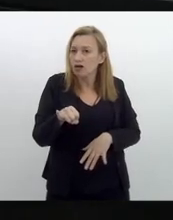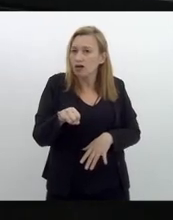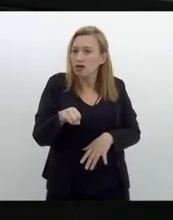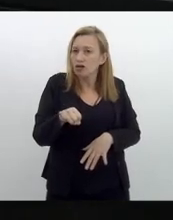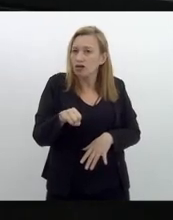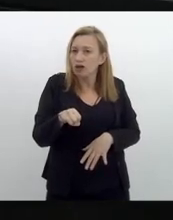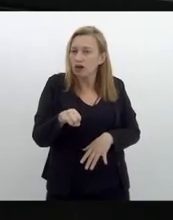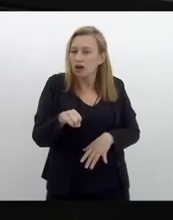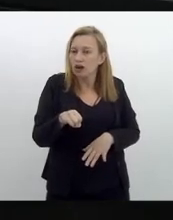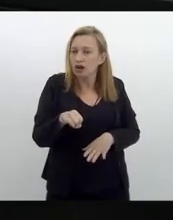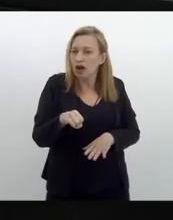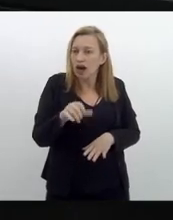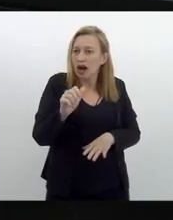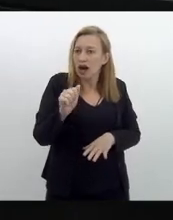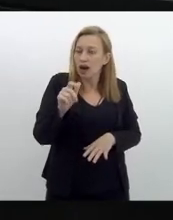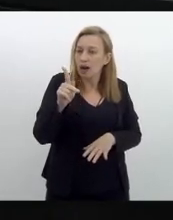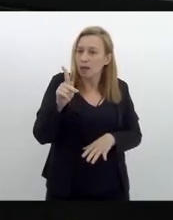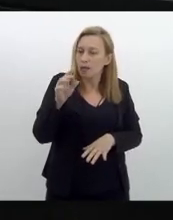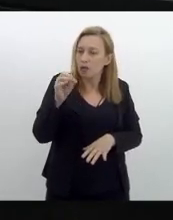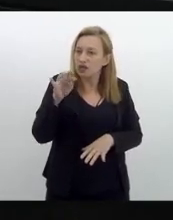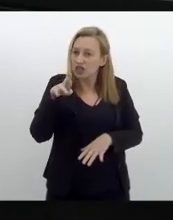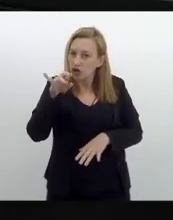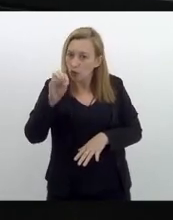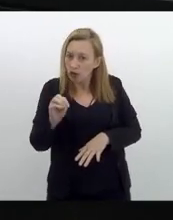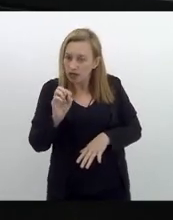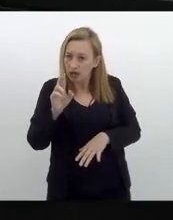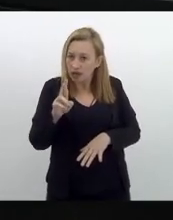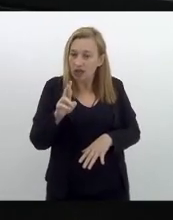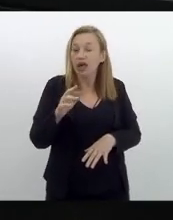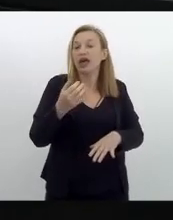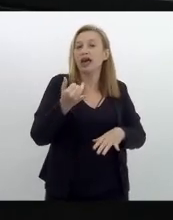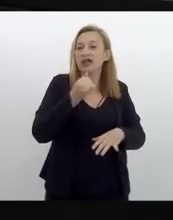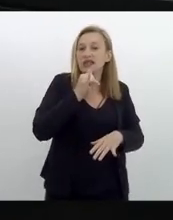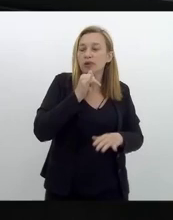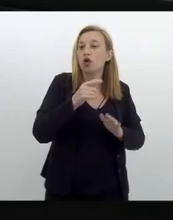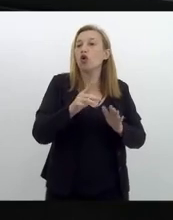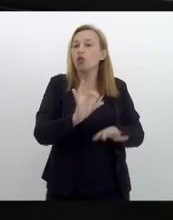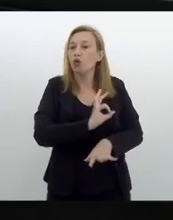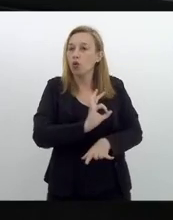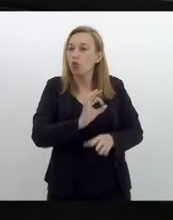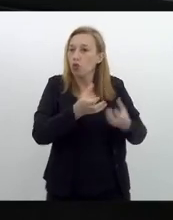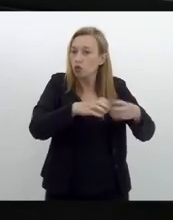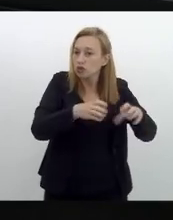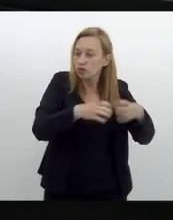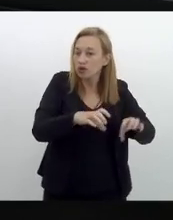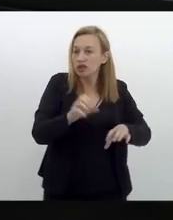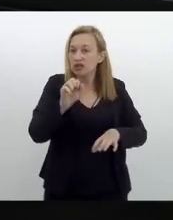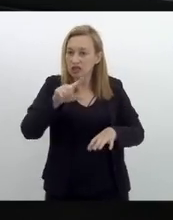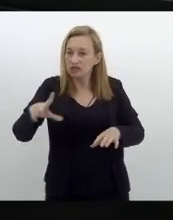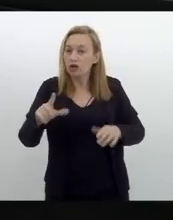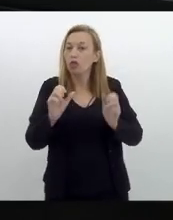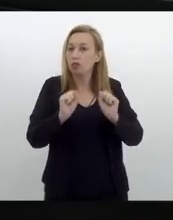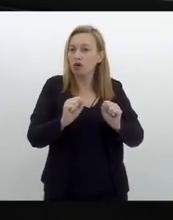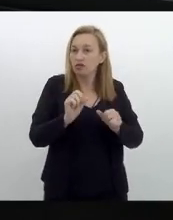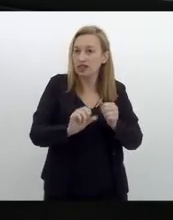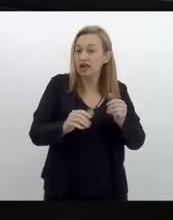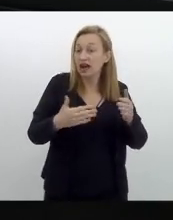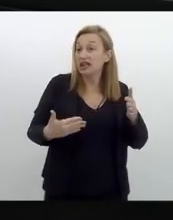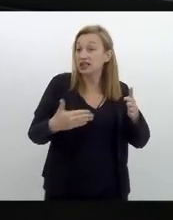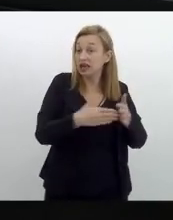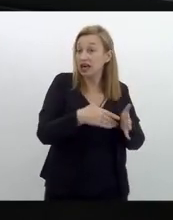a posteriori, por exemplo, porque o concurso da Polícia Civil, eles estão na ressalva, então, eles podem ser feitos até